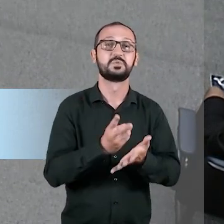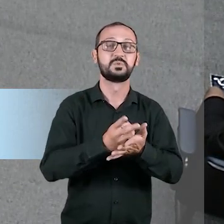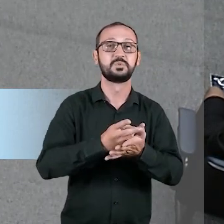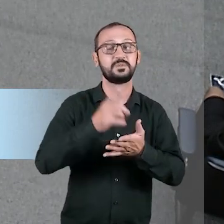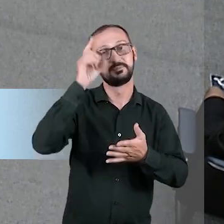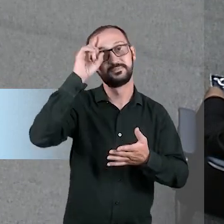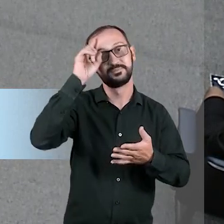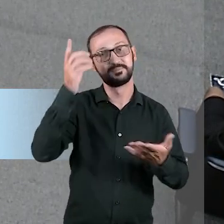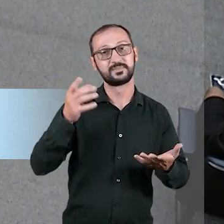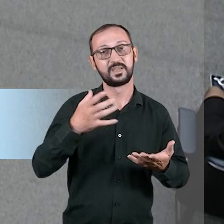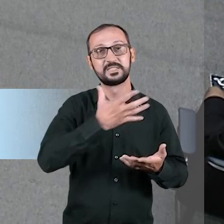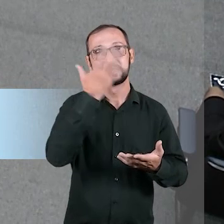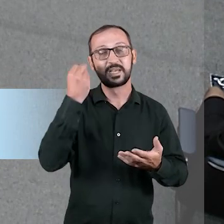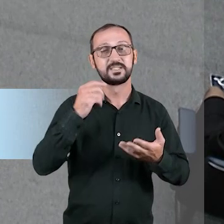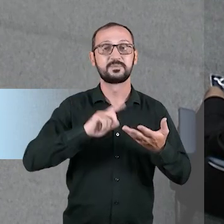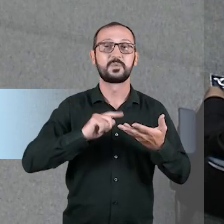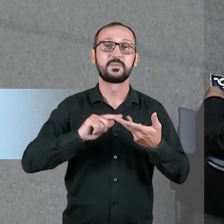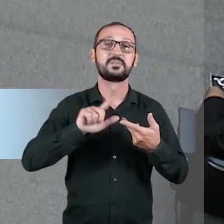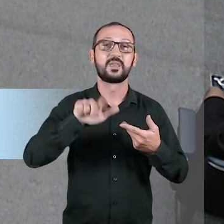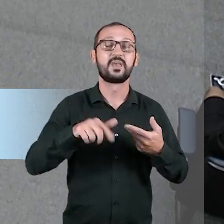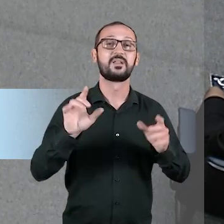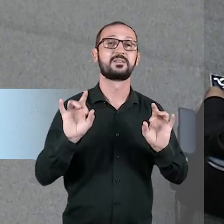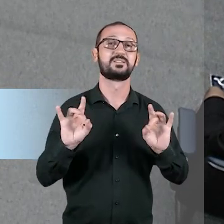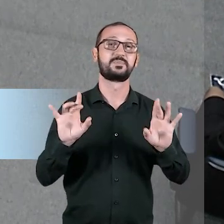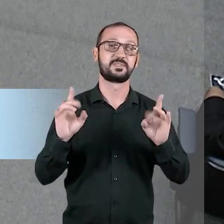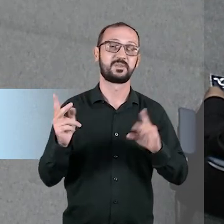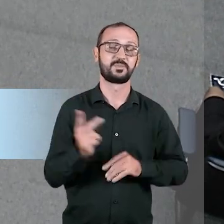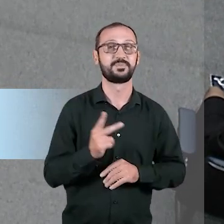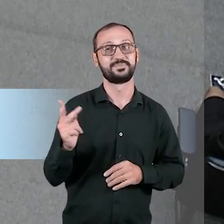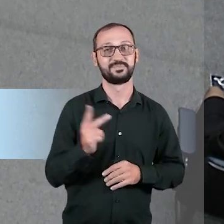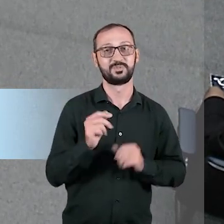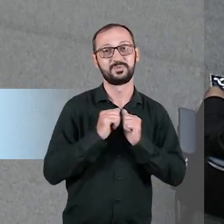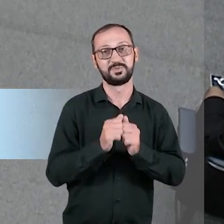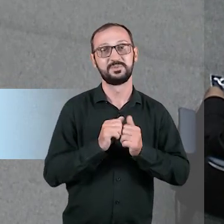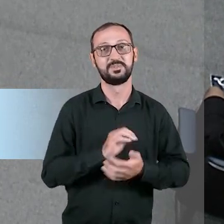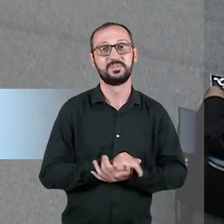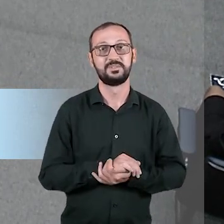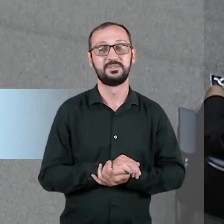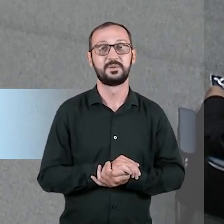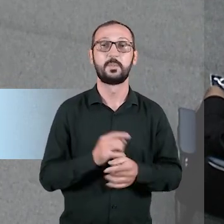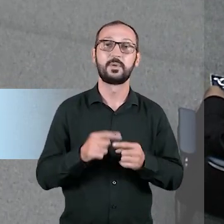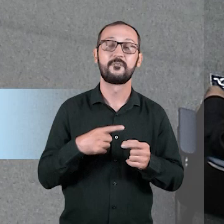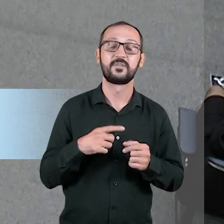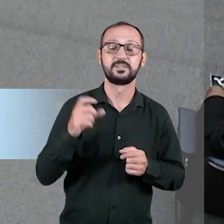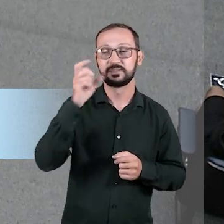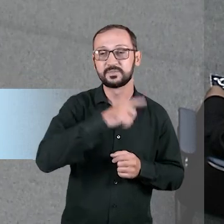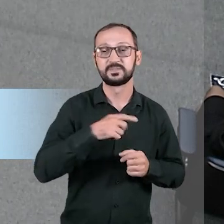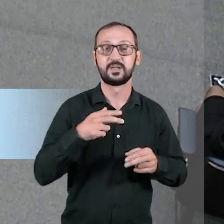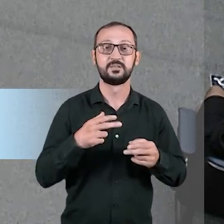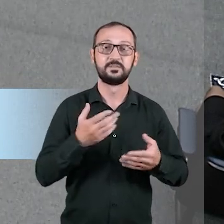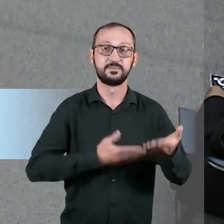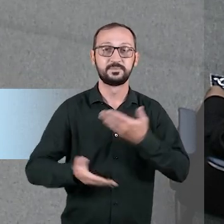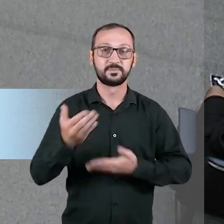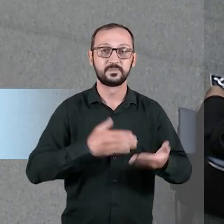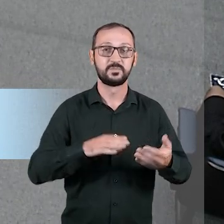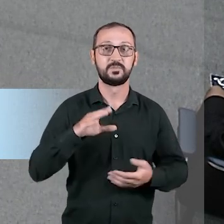nossa rotina. Só que deixa de fazer coisas que seriam especiais para os dois. Sabe? Porque fica nessa dificuldade